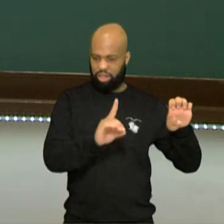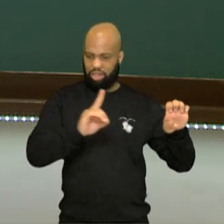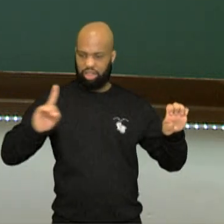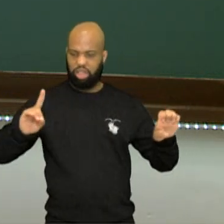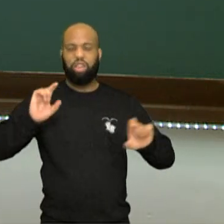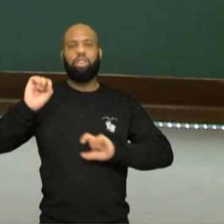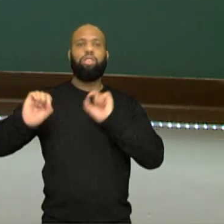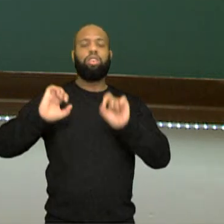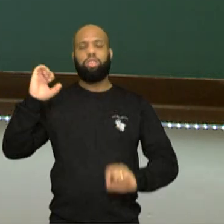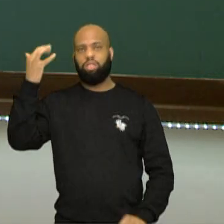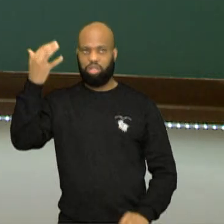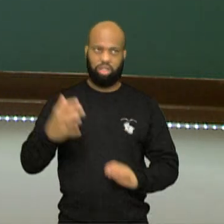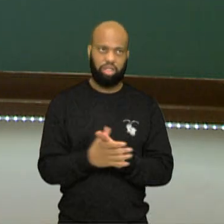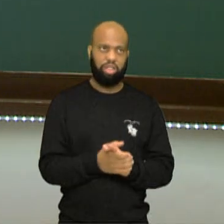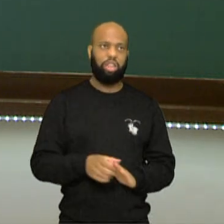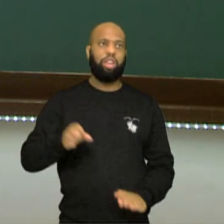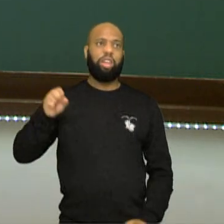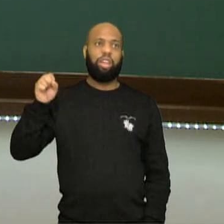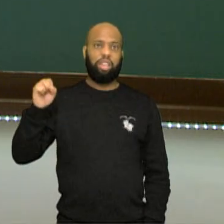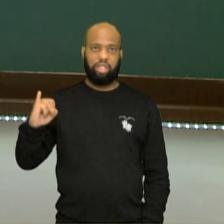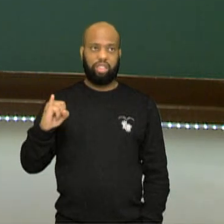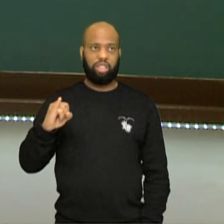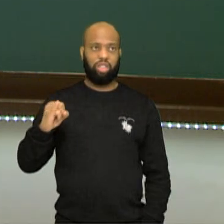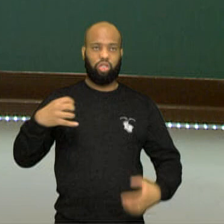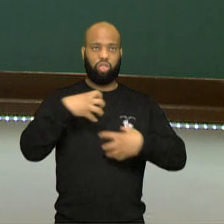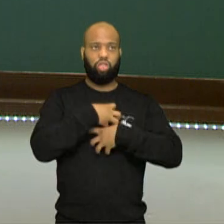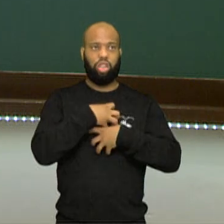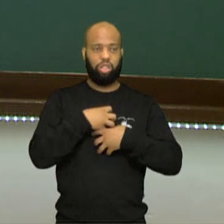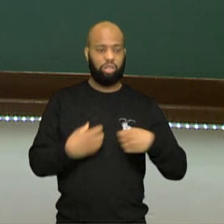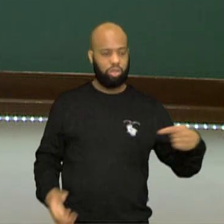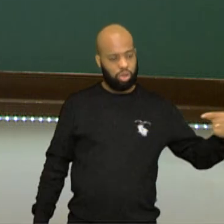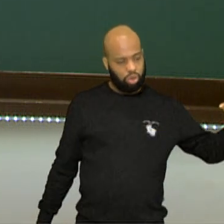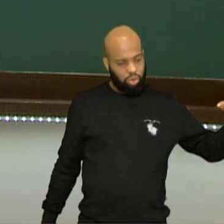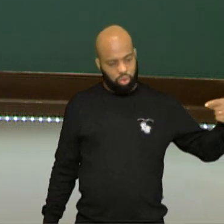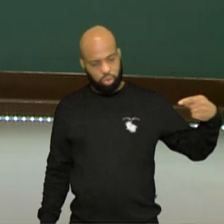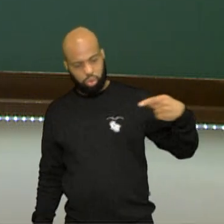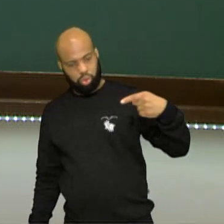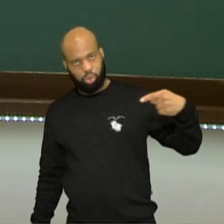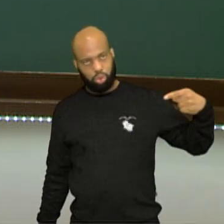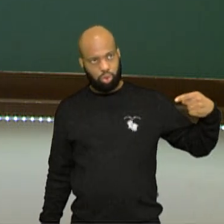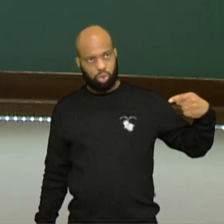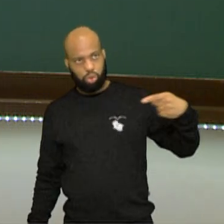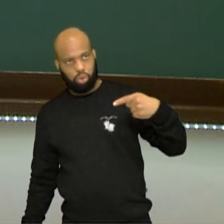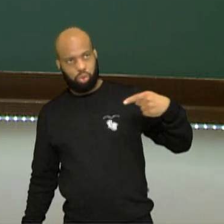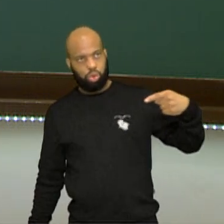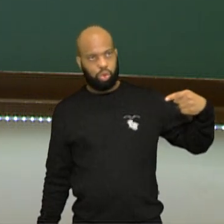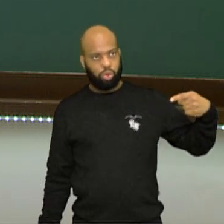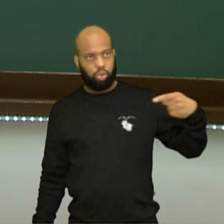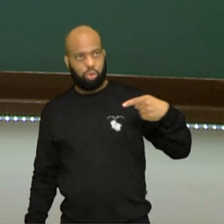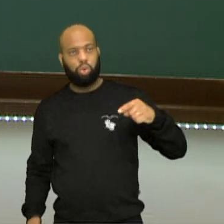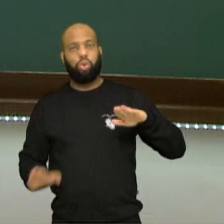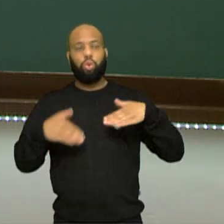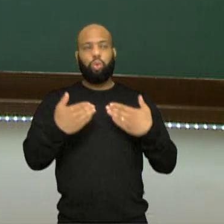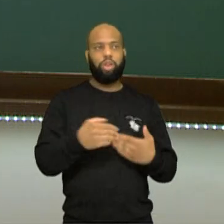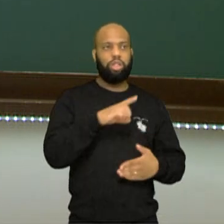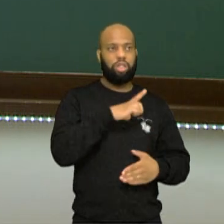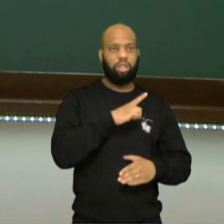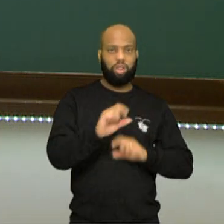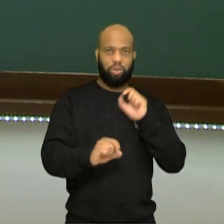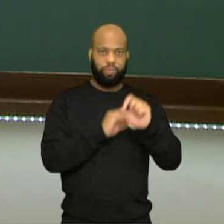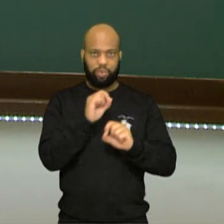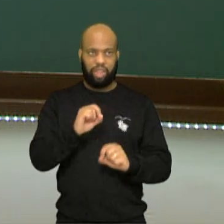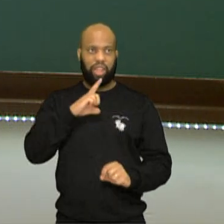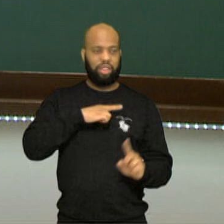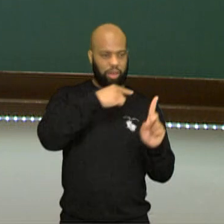tá? Se o campo elétrico entra dessa forma aqui, esses vetores de polos